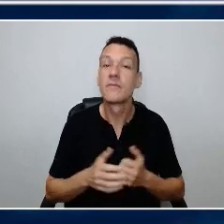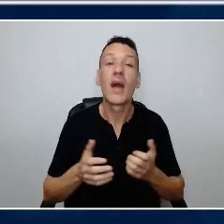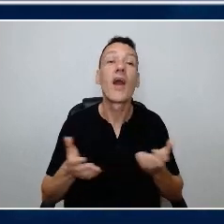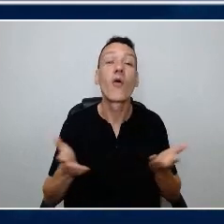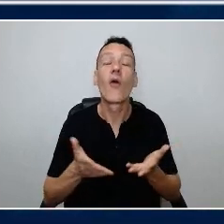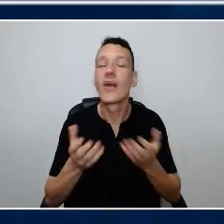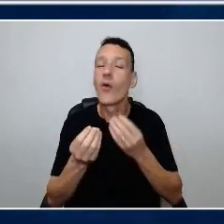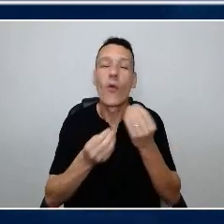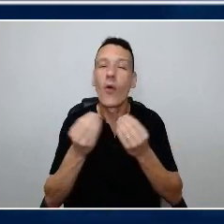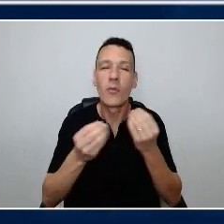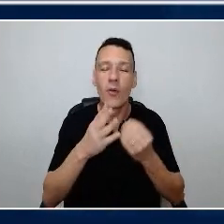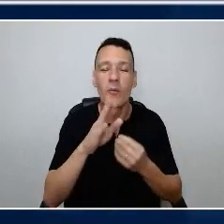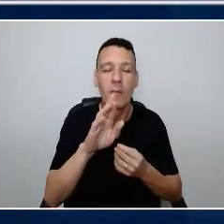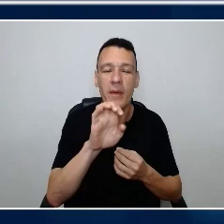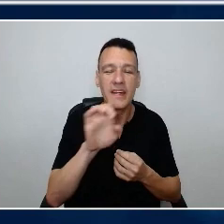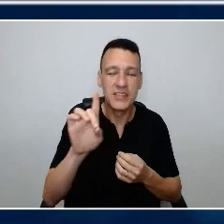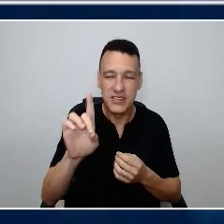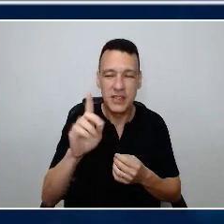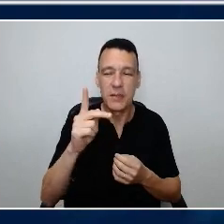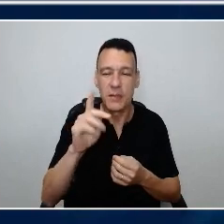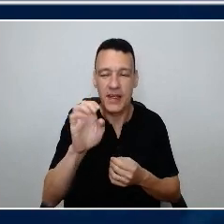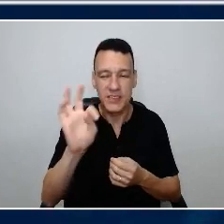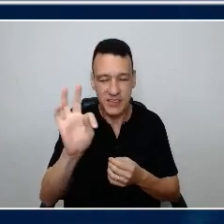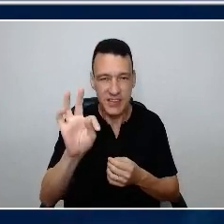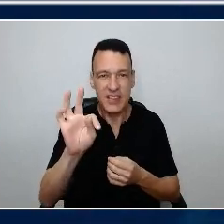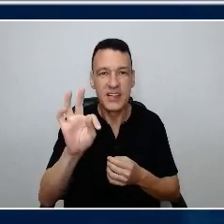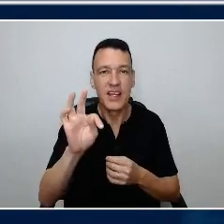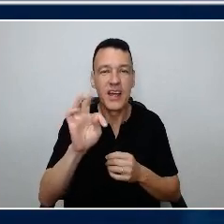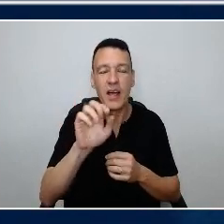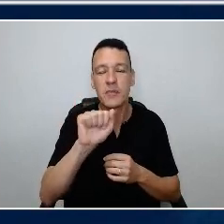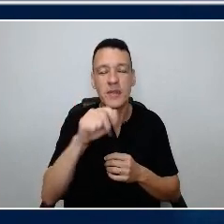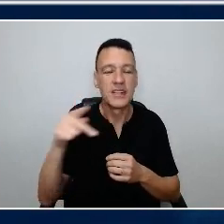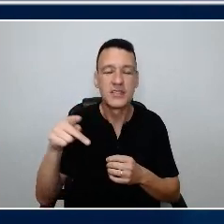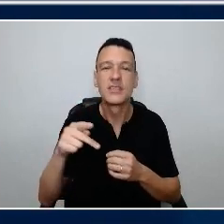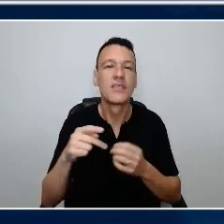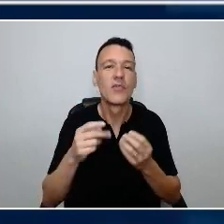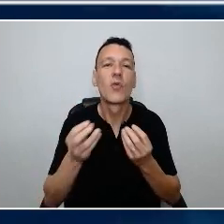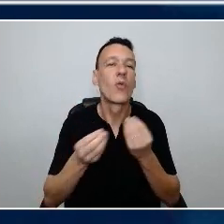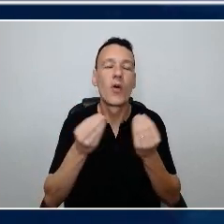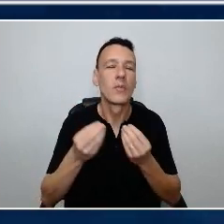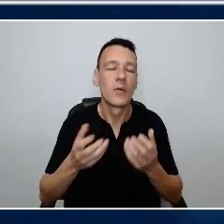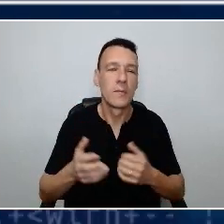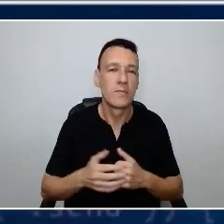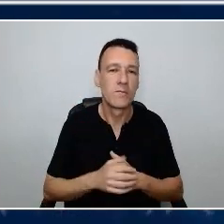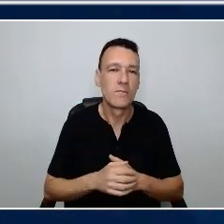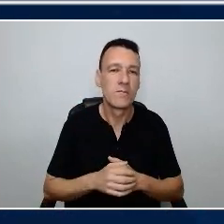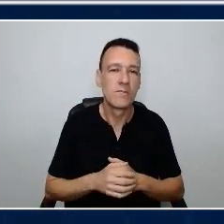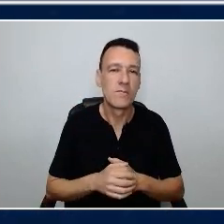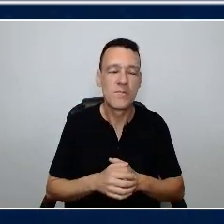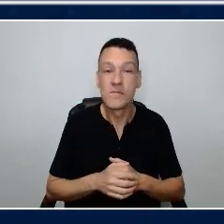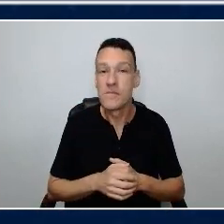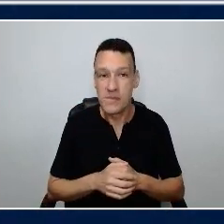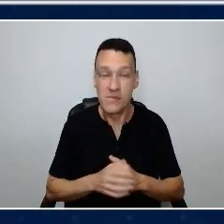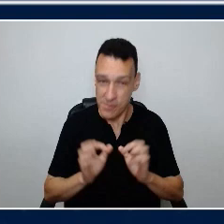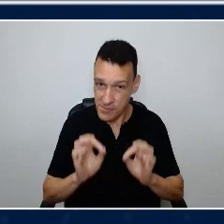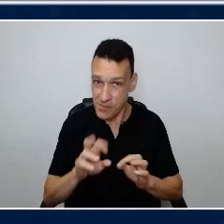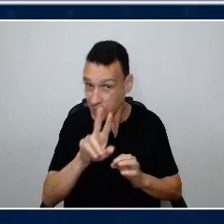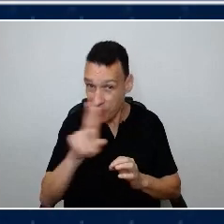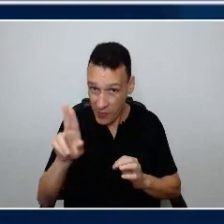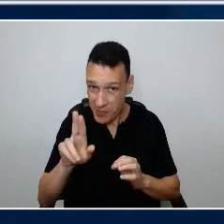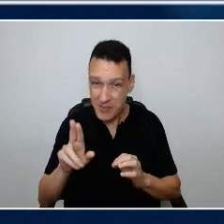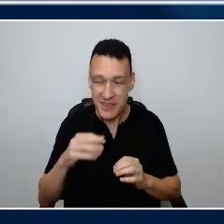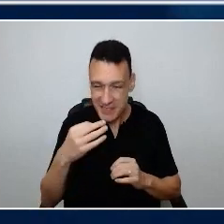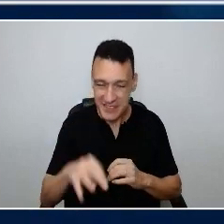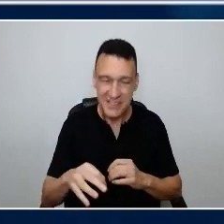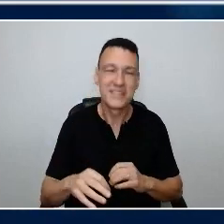Pat tá bom Breed petch tem que falar brid Pet acertou isso Brasil é maravilhoso eu amo